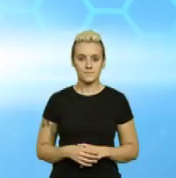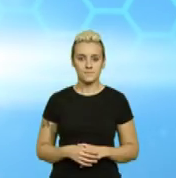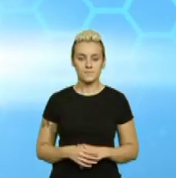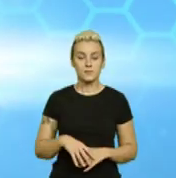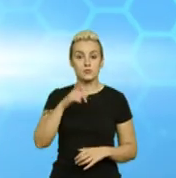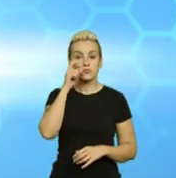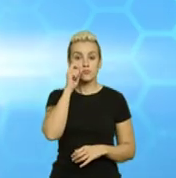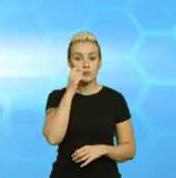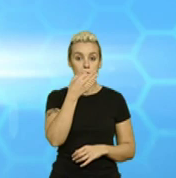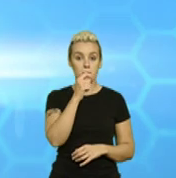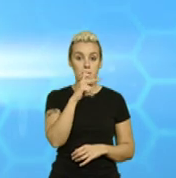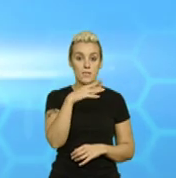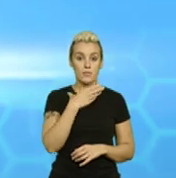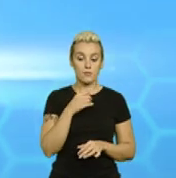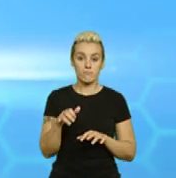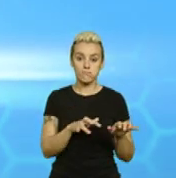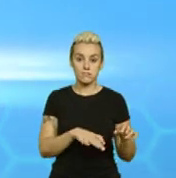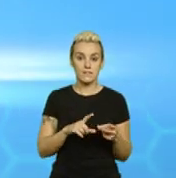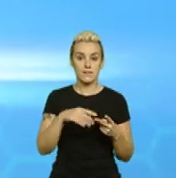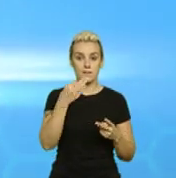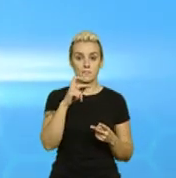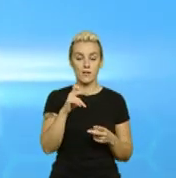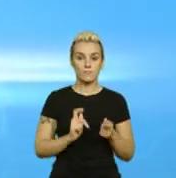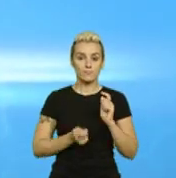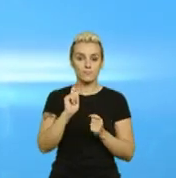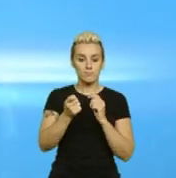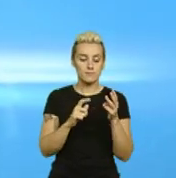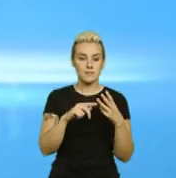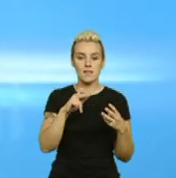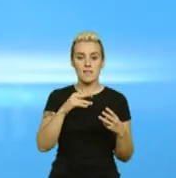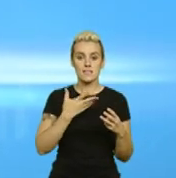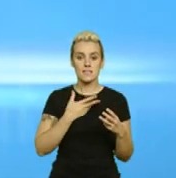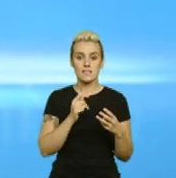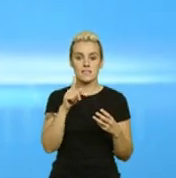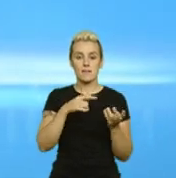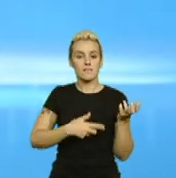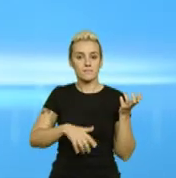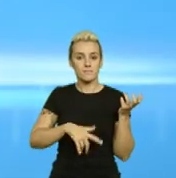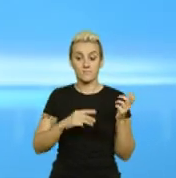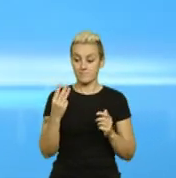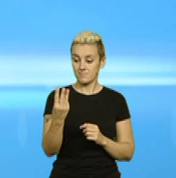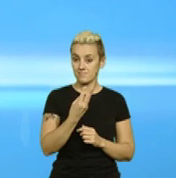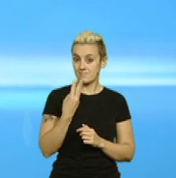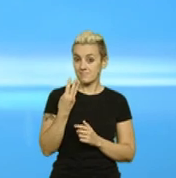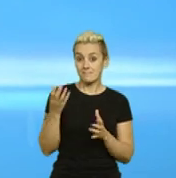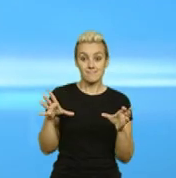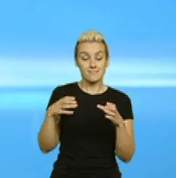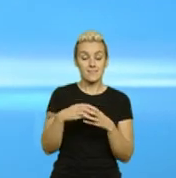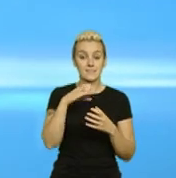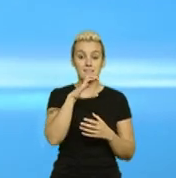pedro calero no amante paulo bandeira bateria e andré fernandes guitarra juntos formam